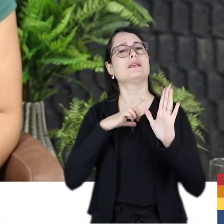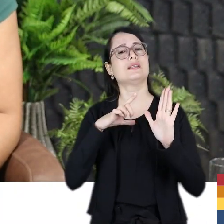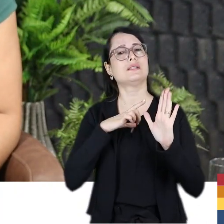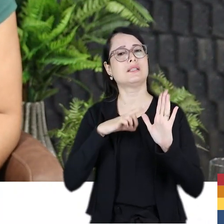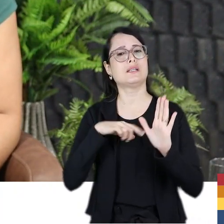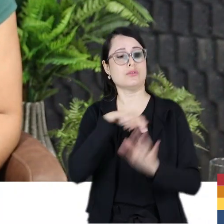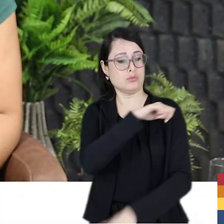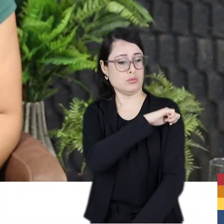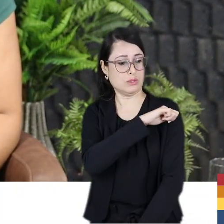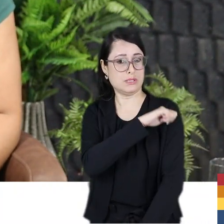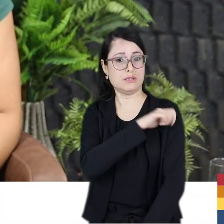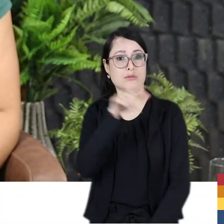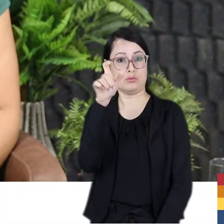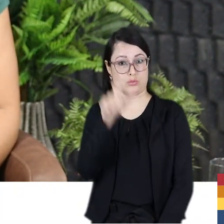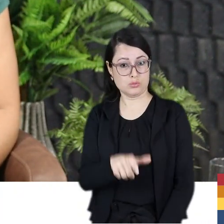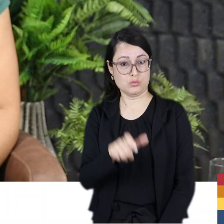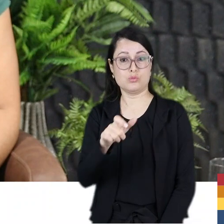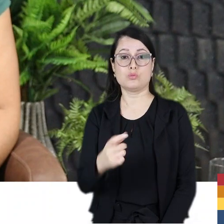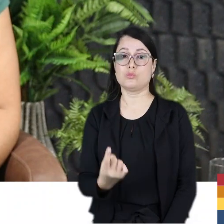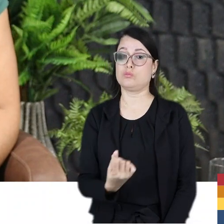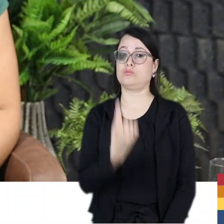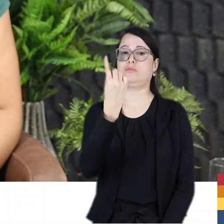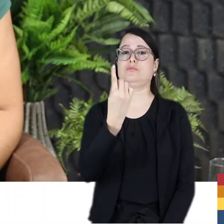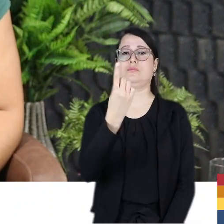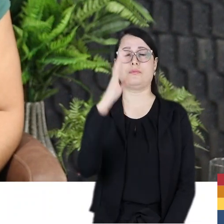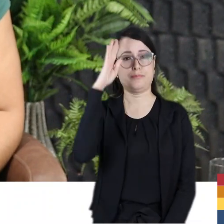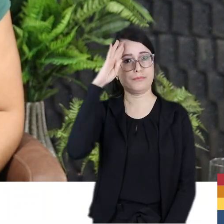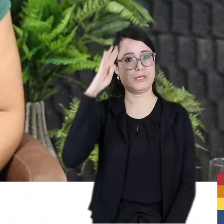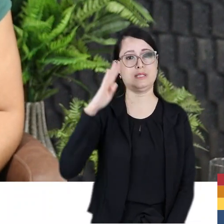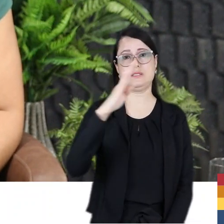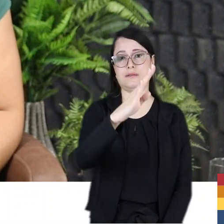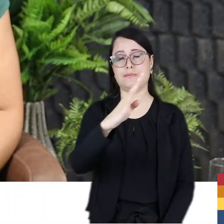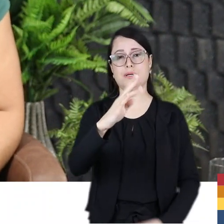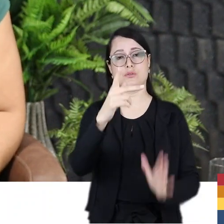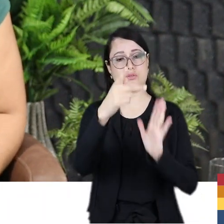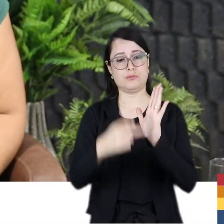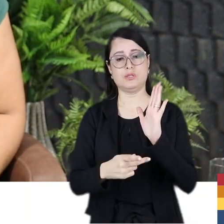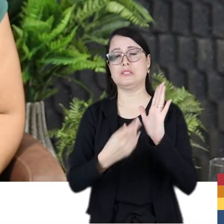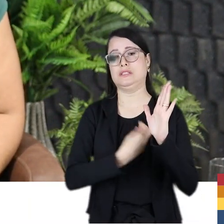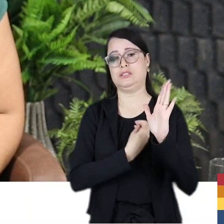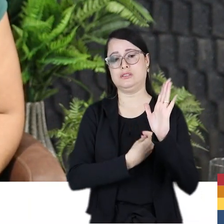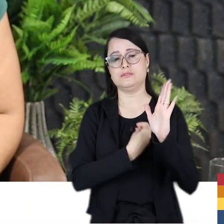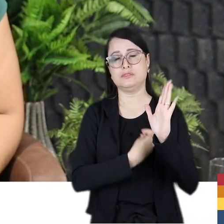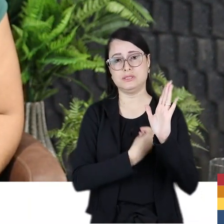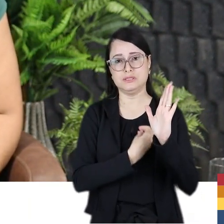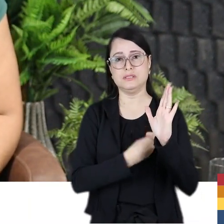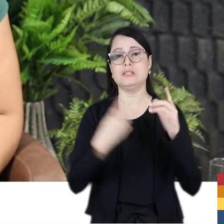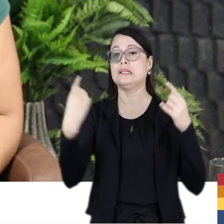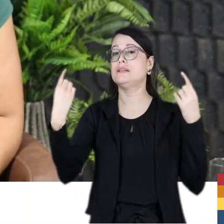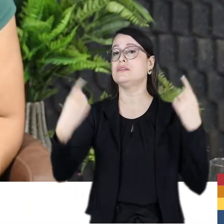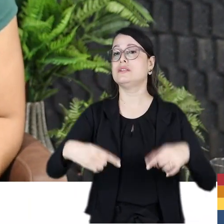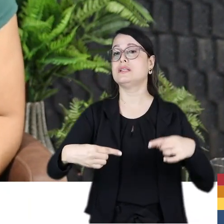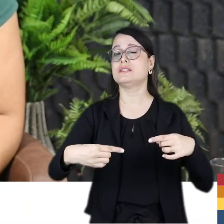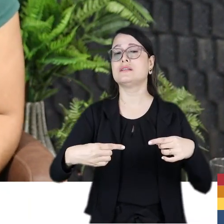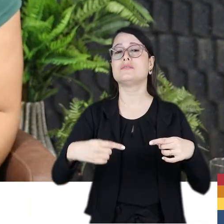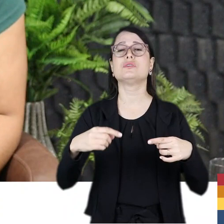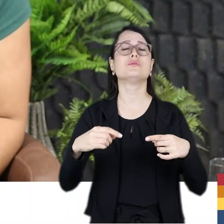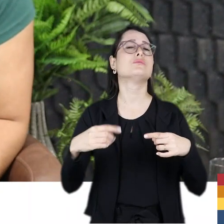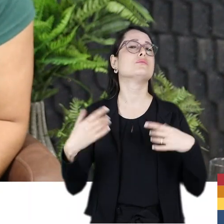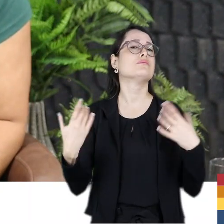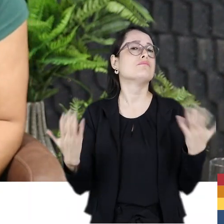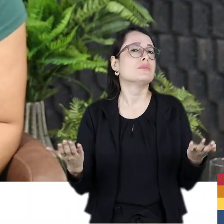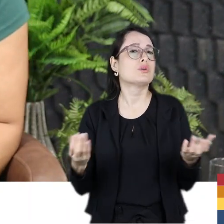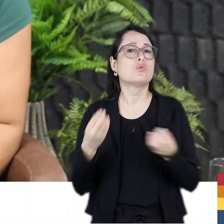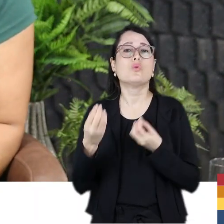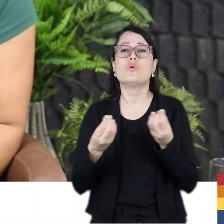o seu projeto de vida e o desafio está. Como ofertar isso, né? Então, como pensar? Como está